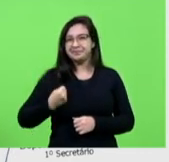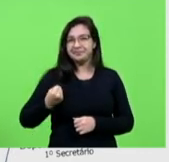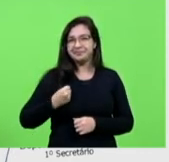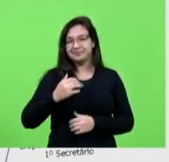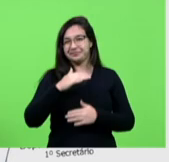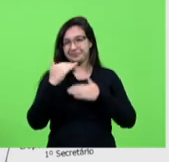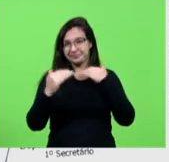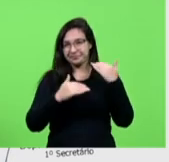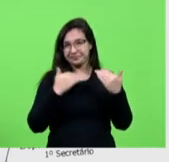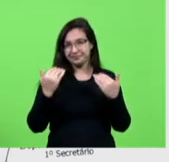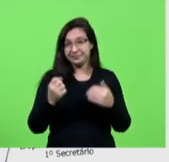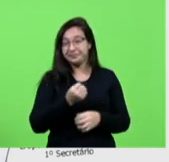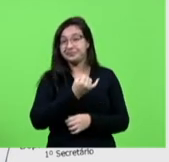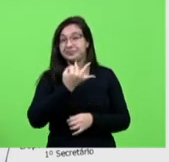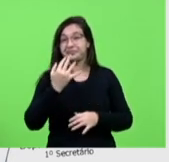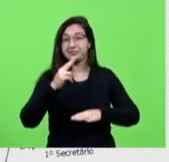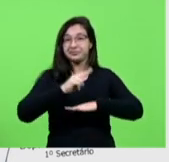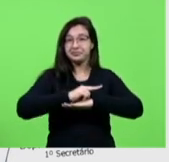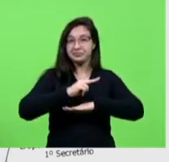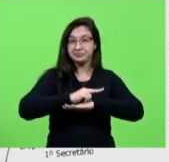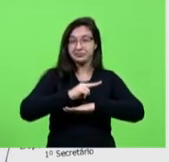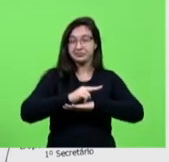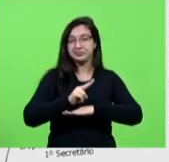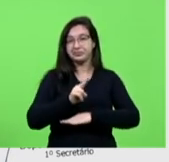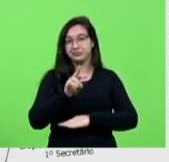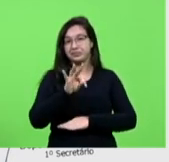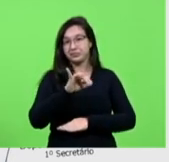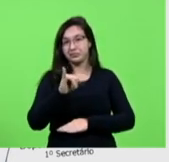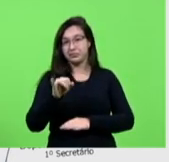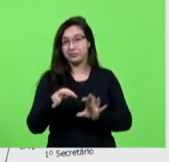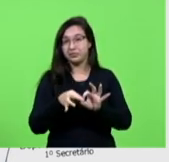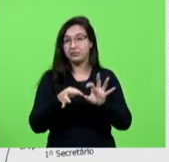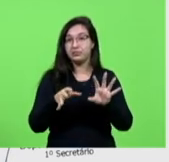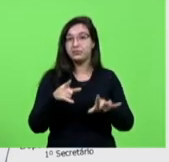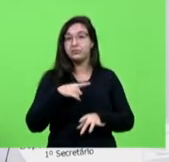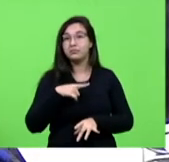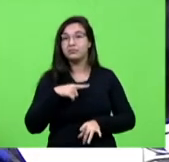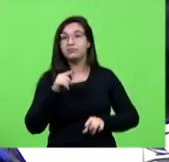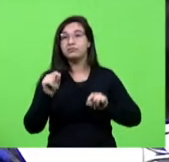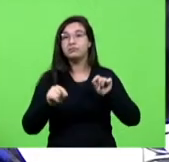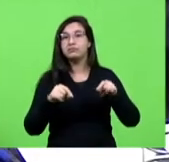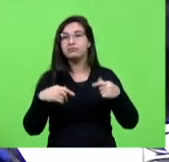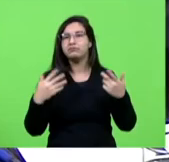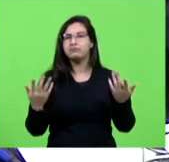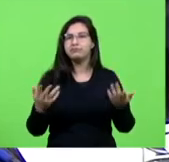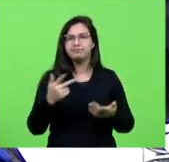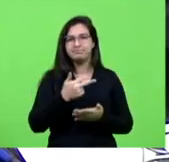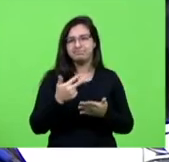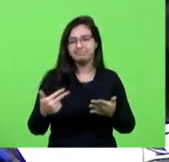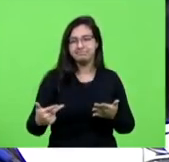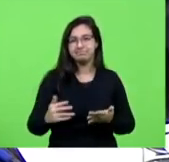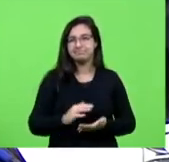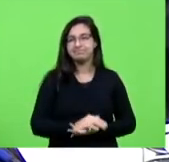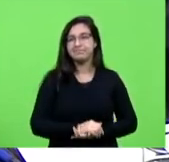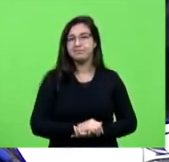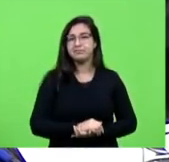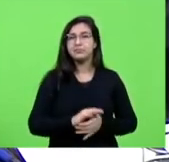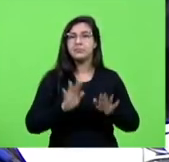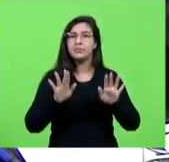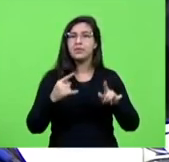óbitos, quantidade de leitos de UTIs disponíveis, etc. Mas, por que os outros